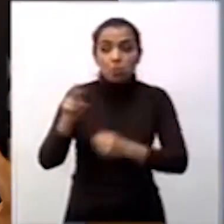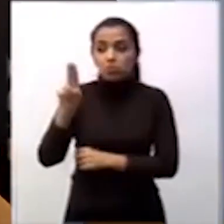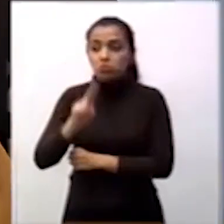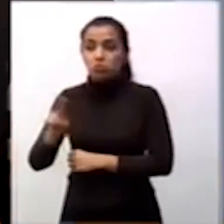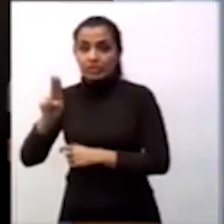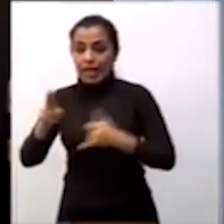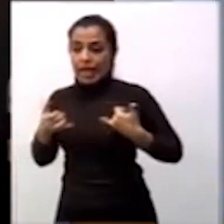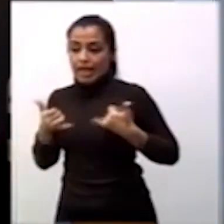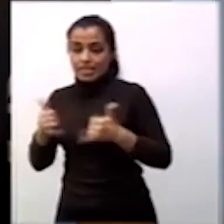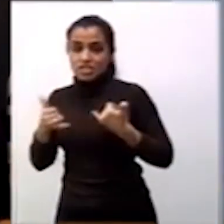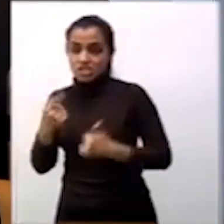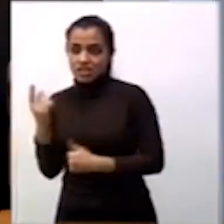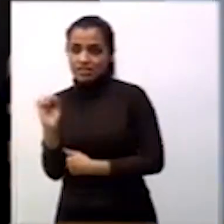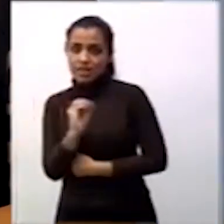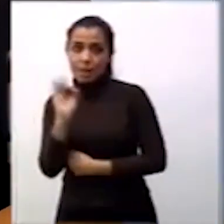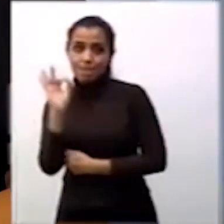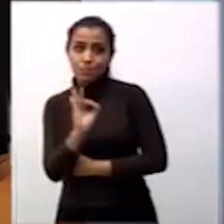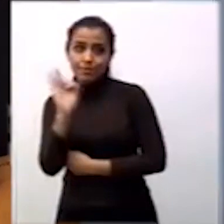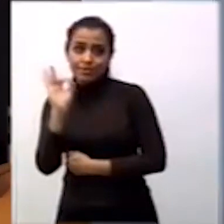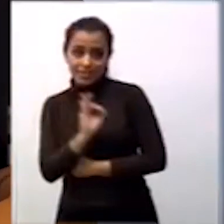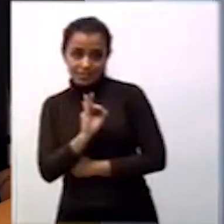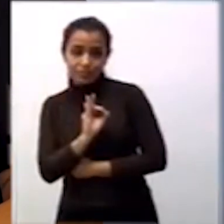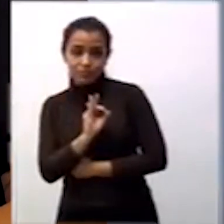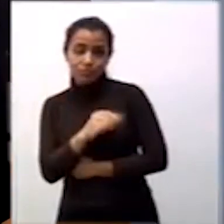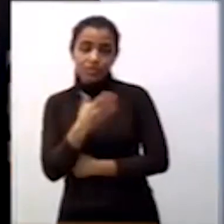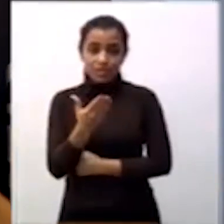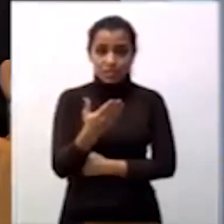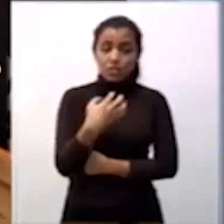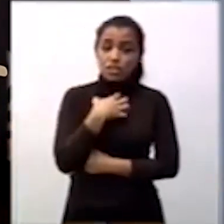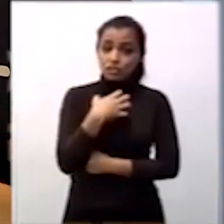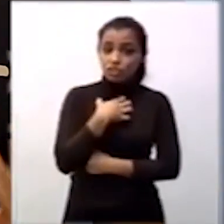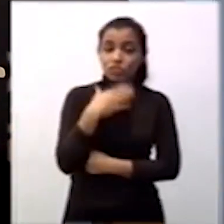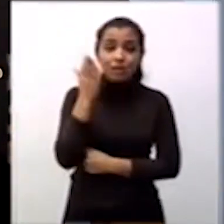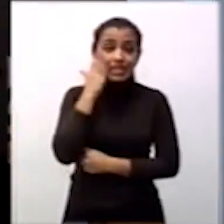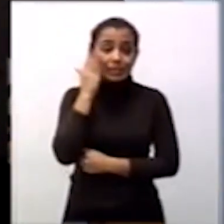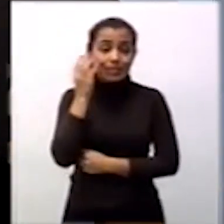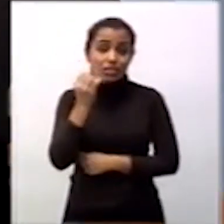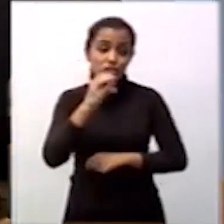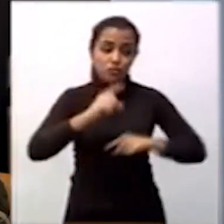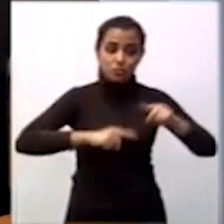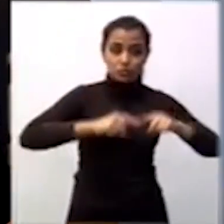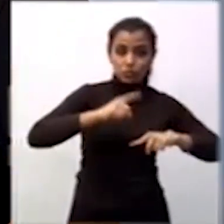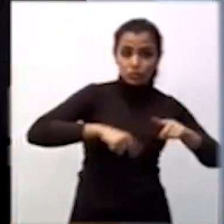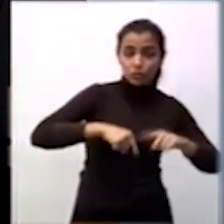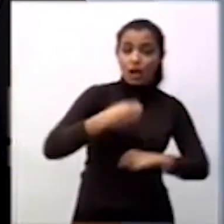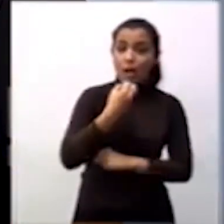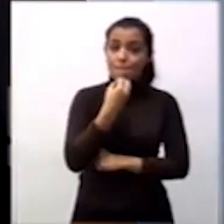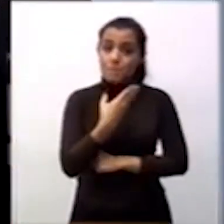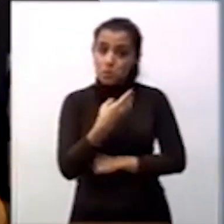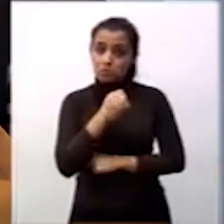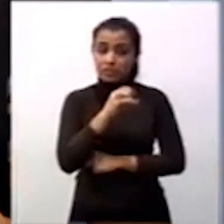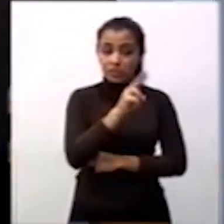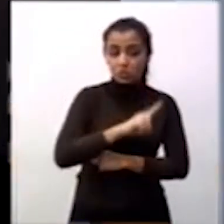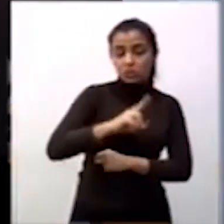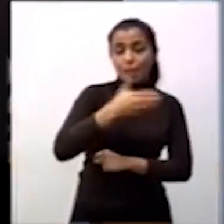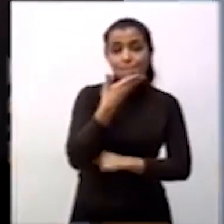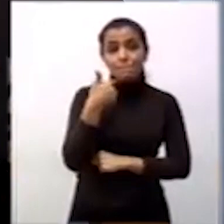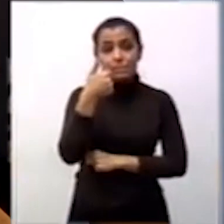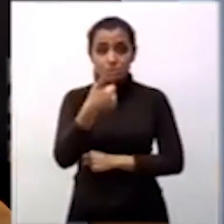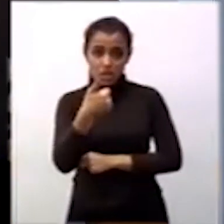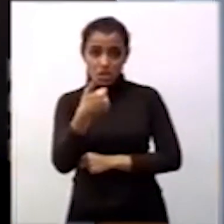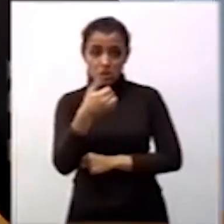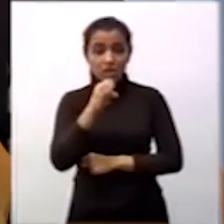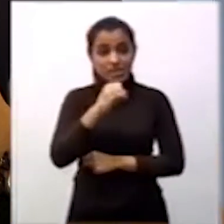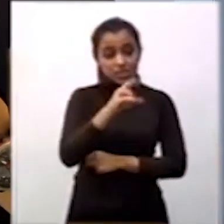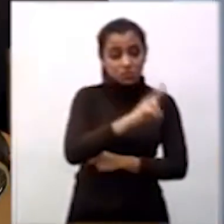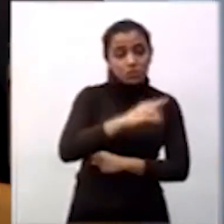que é que faz com que o aparelho seja eficiente. Então o aparelho eficiente é aquele que tem melhor rendimento. Melhor rendimento no final das contas